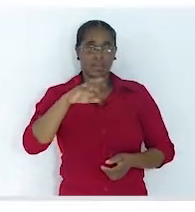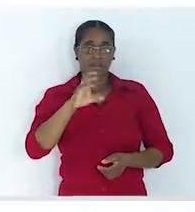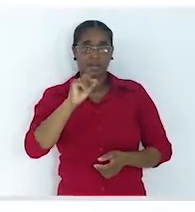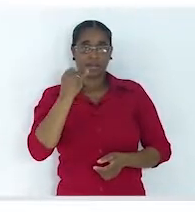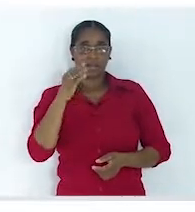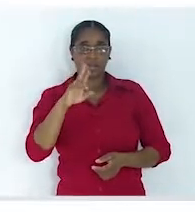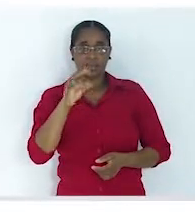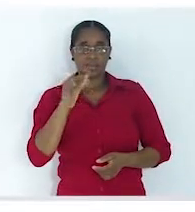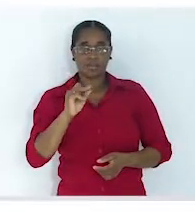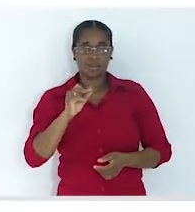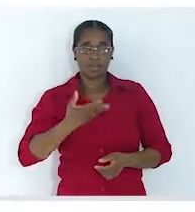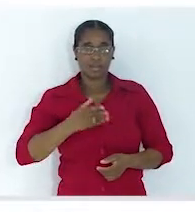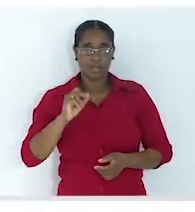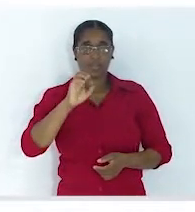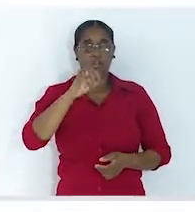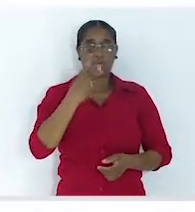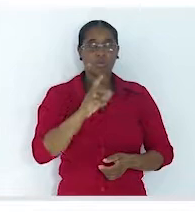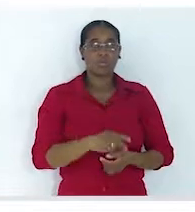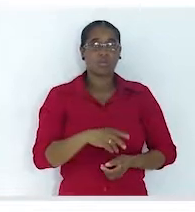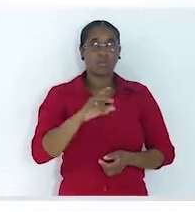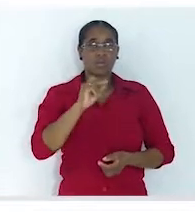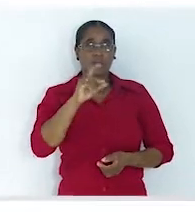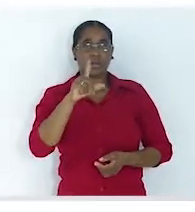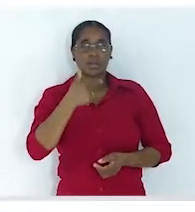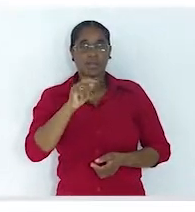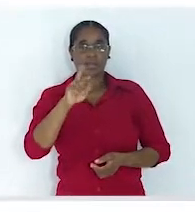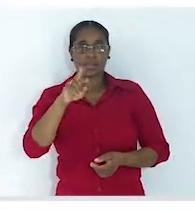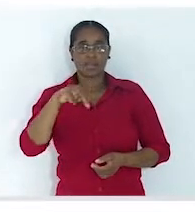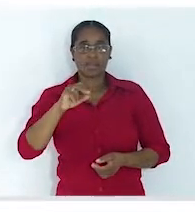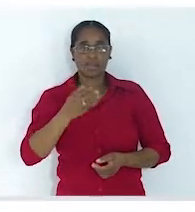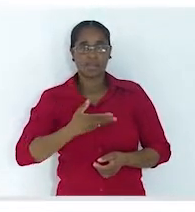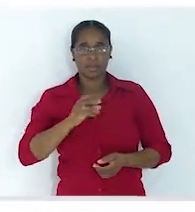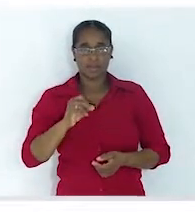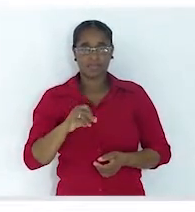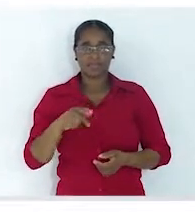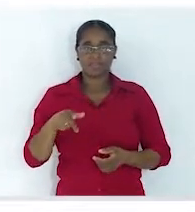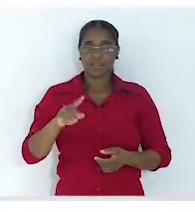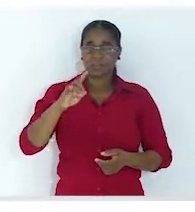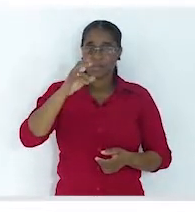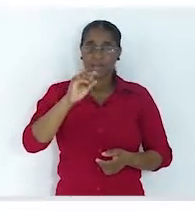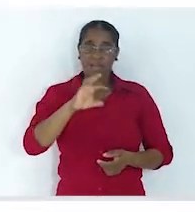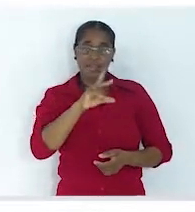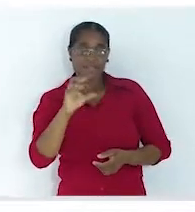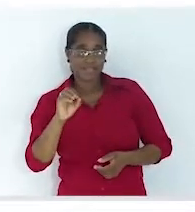alternada. A ação encadeada, tu vais dando conta que